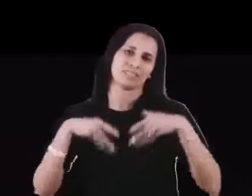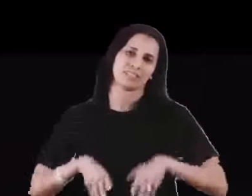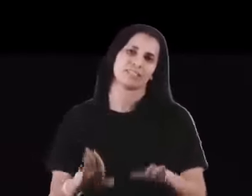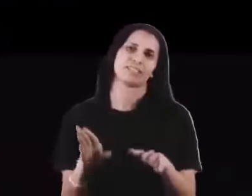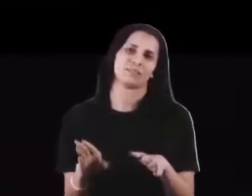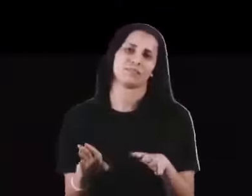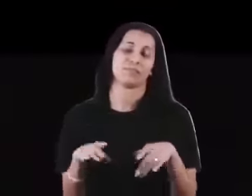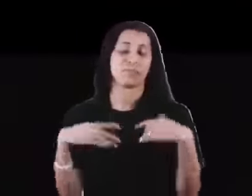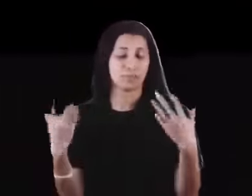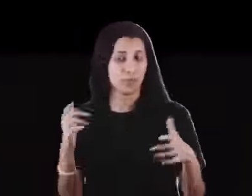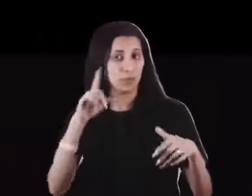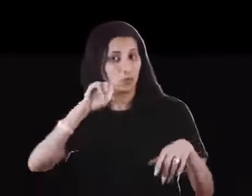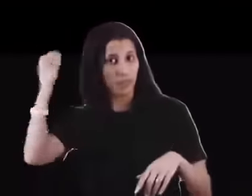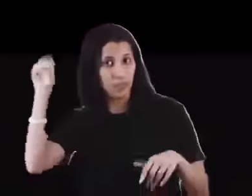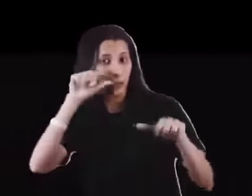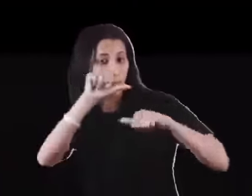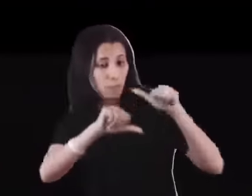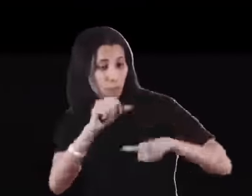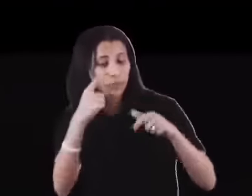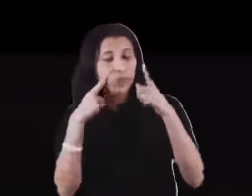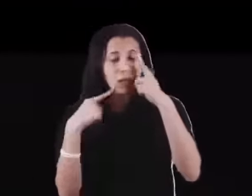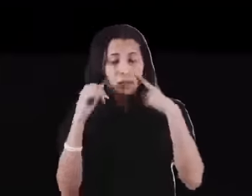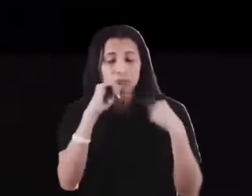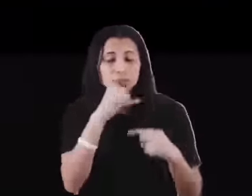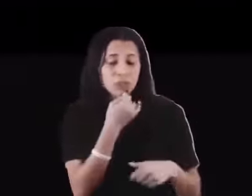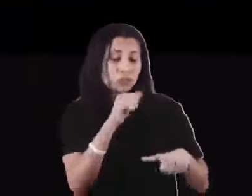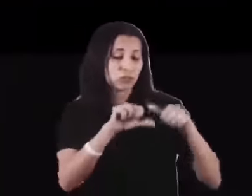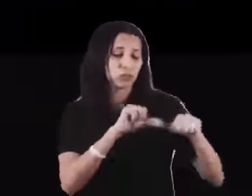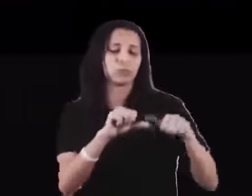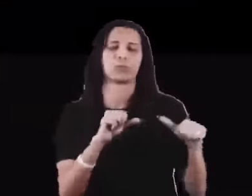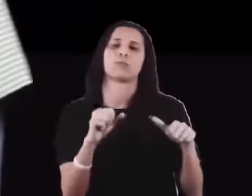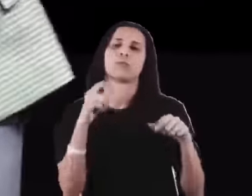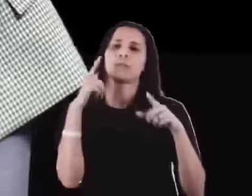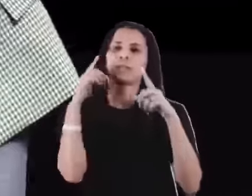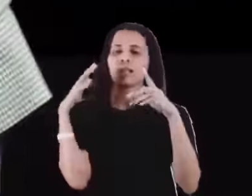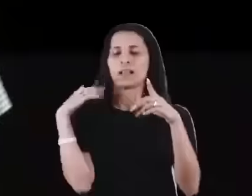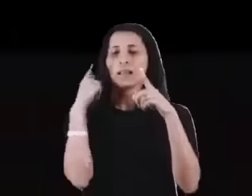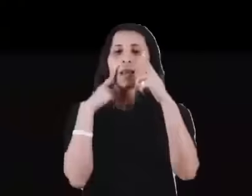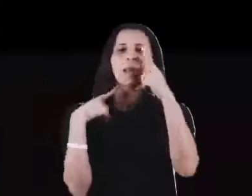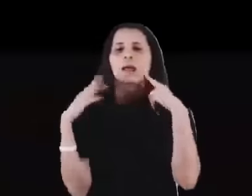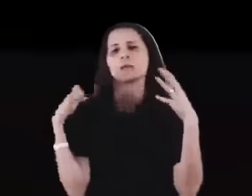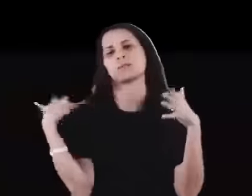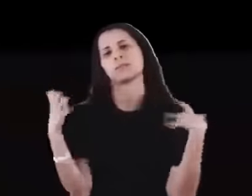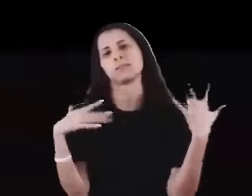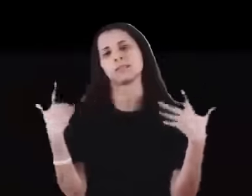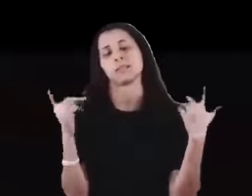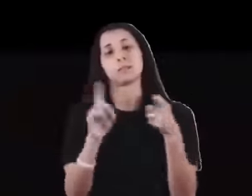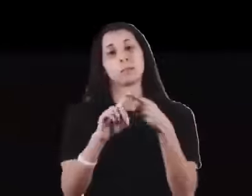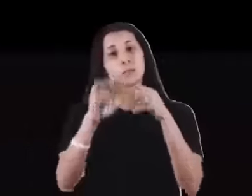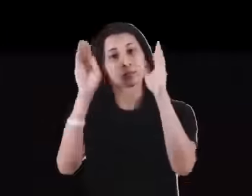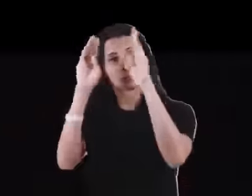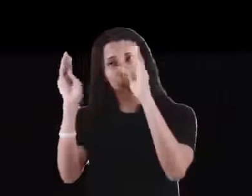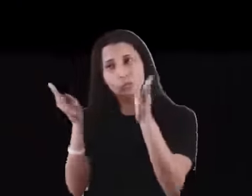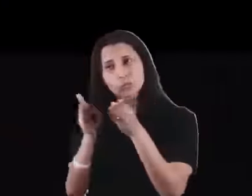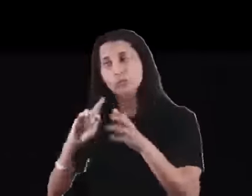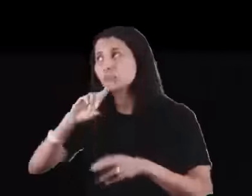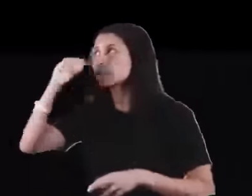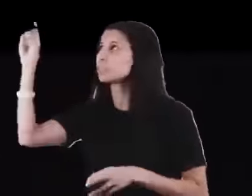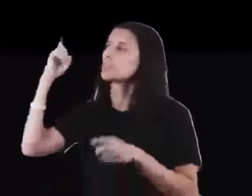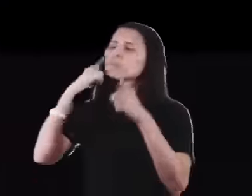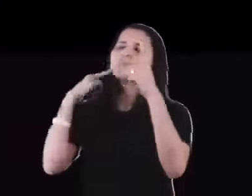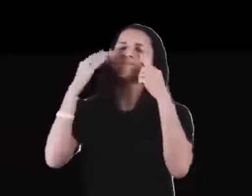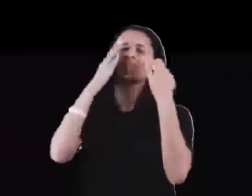de tristeza em lágrimas de alegria porque no seu abre Deus recolhe as